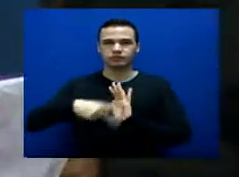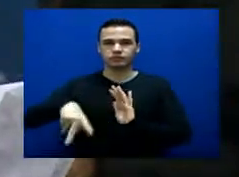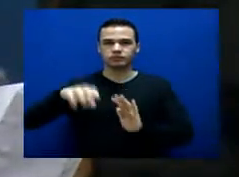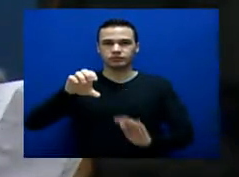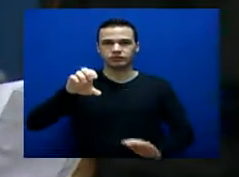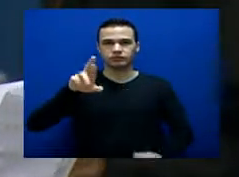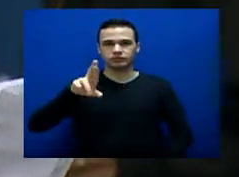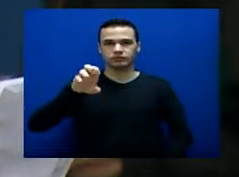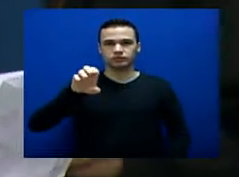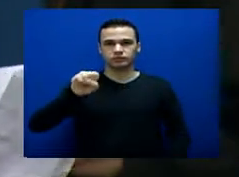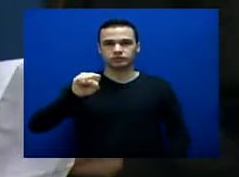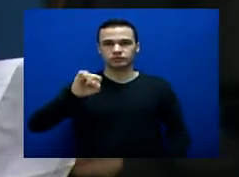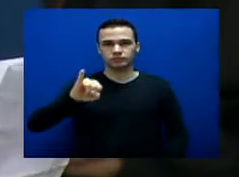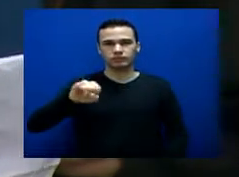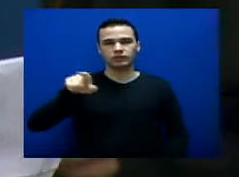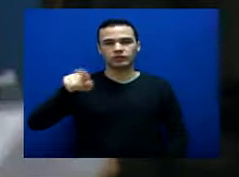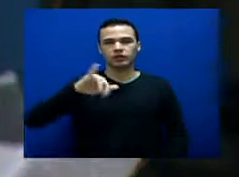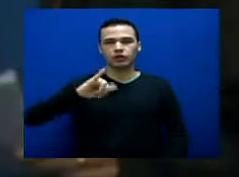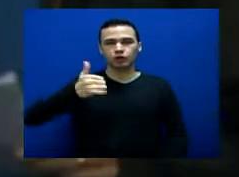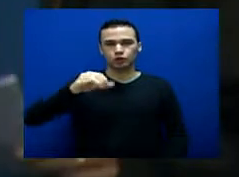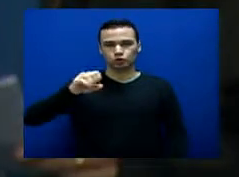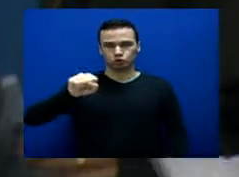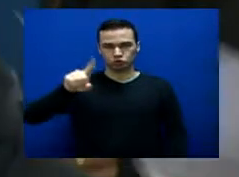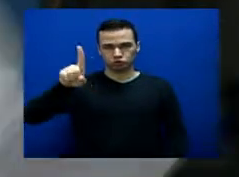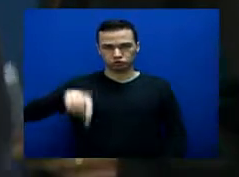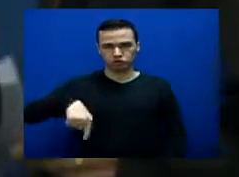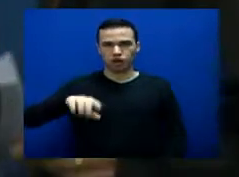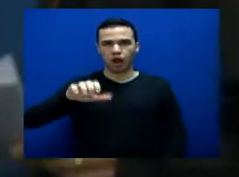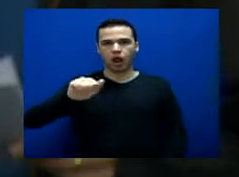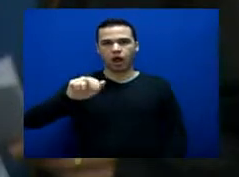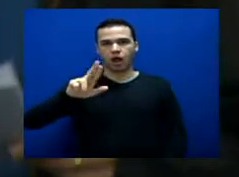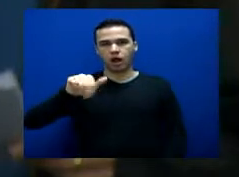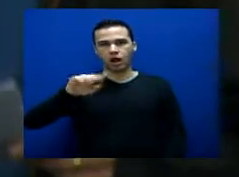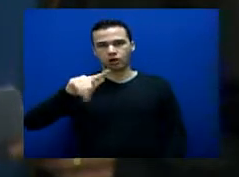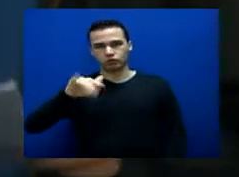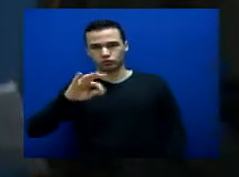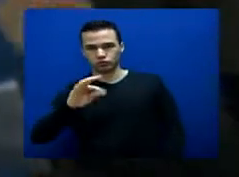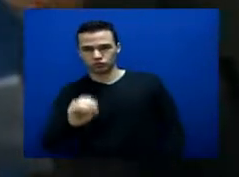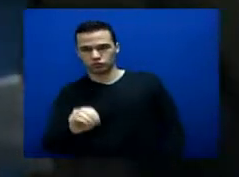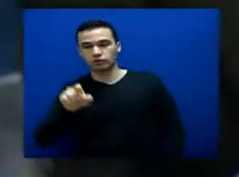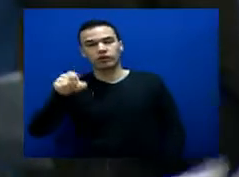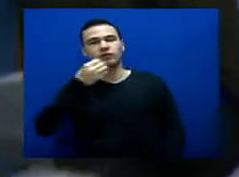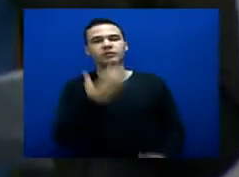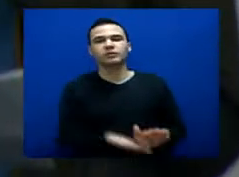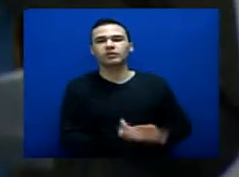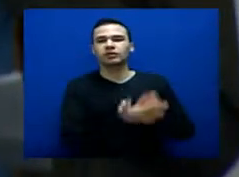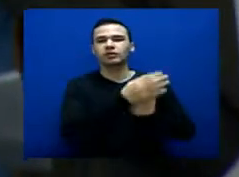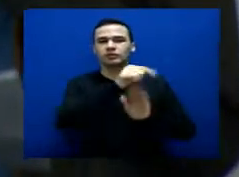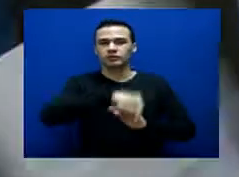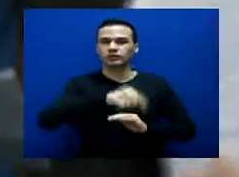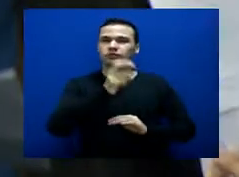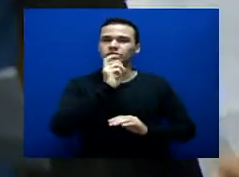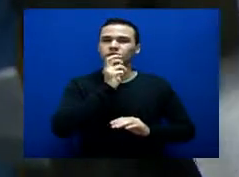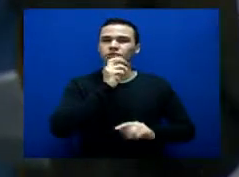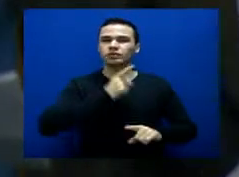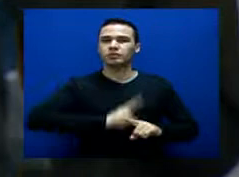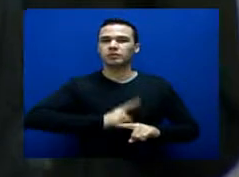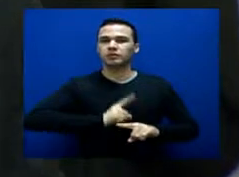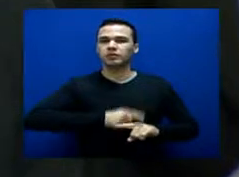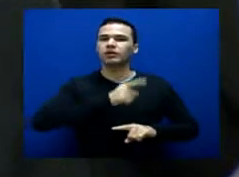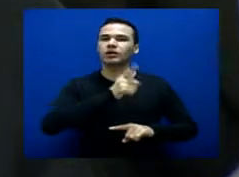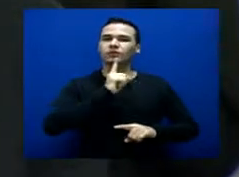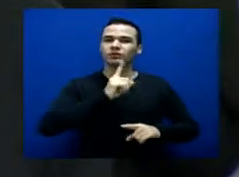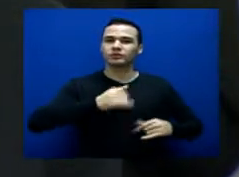Cresce, senhor José Augusto Viana Neto, que vem parabenizar essa cidade pela passagem aí do